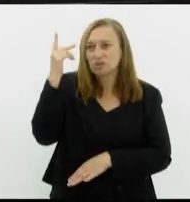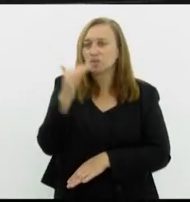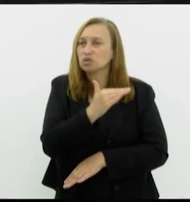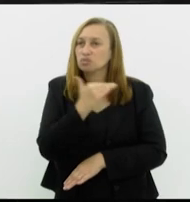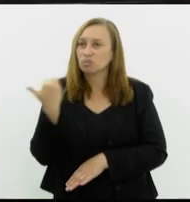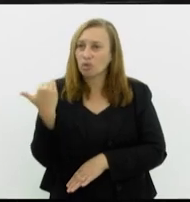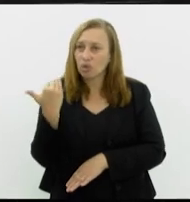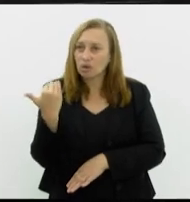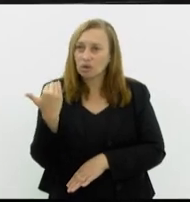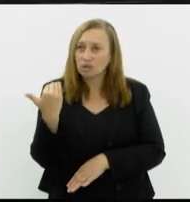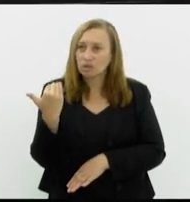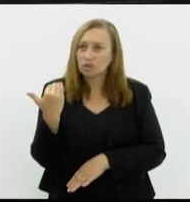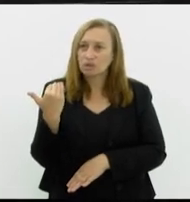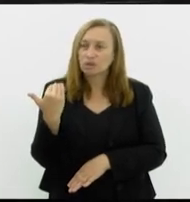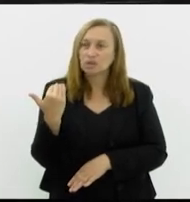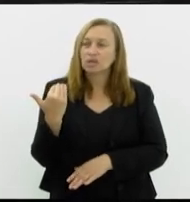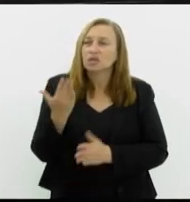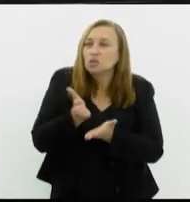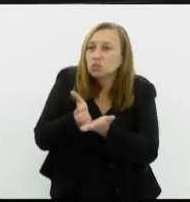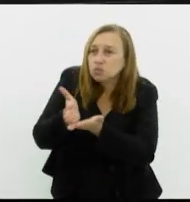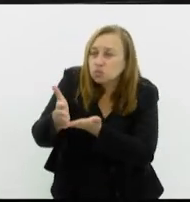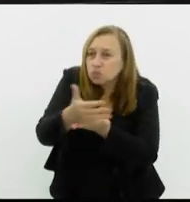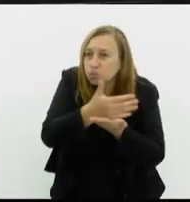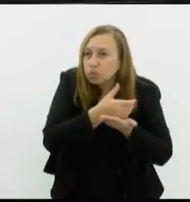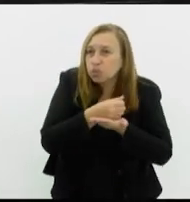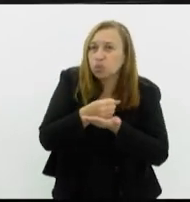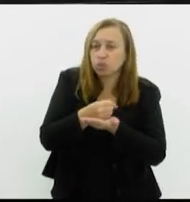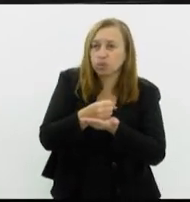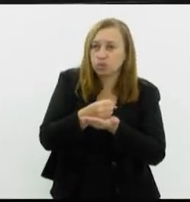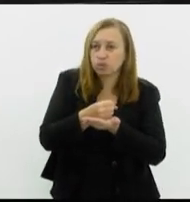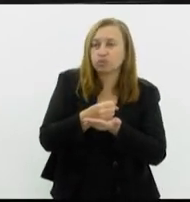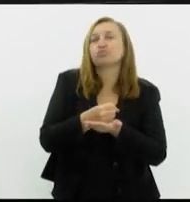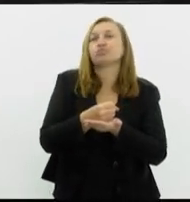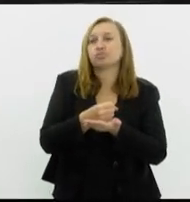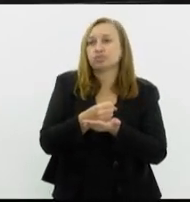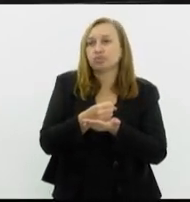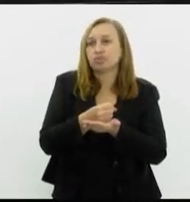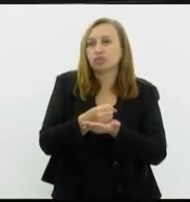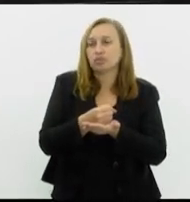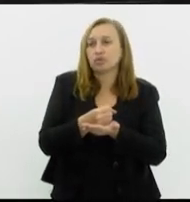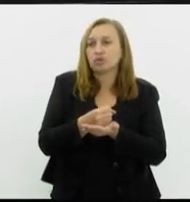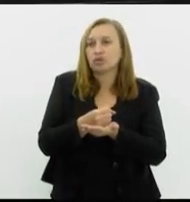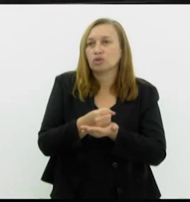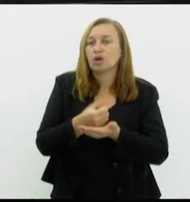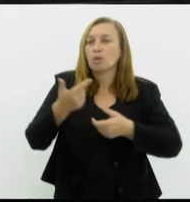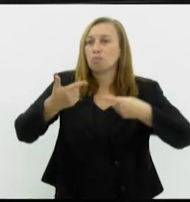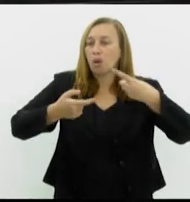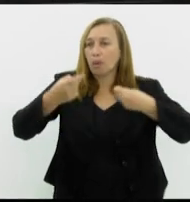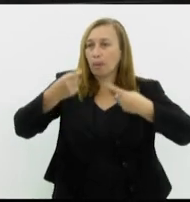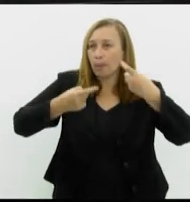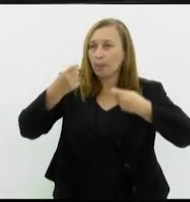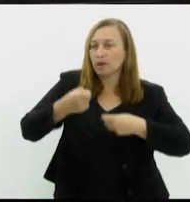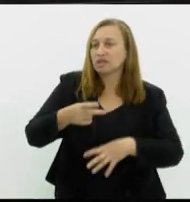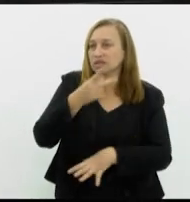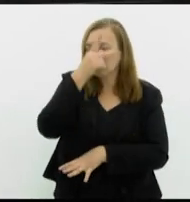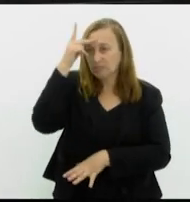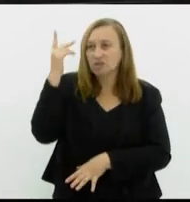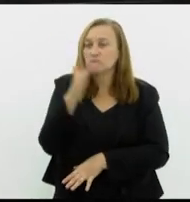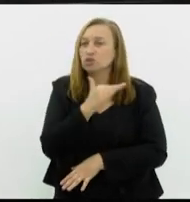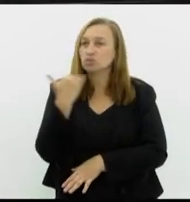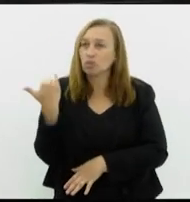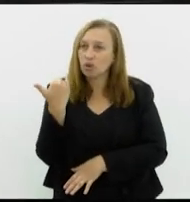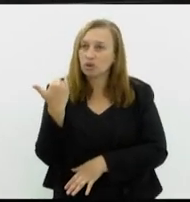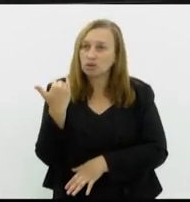mortas desde que os dados e a apuração e mapeamento feito pelo Fogo Cruzado de pessoas mortas